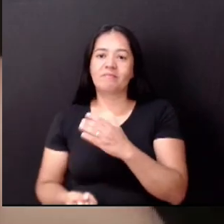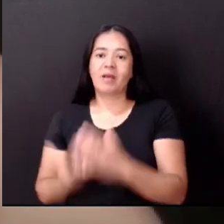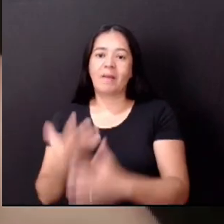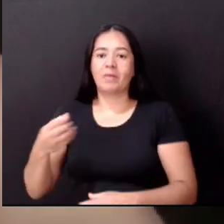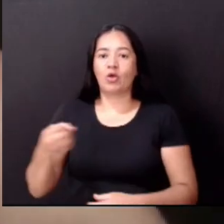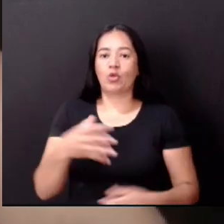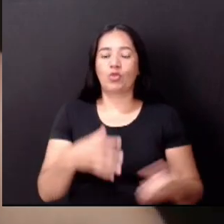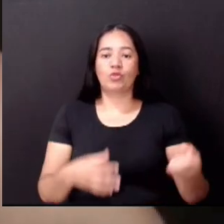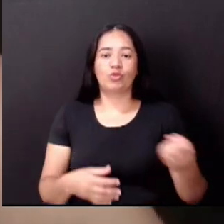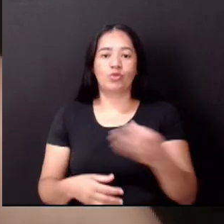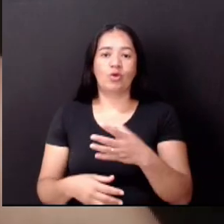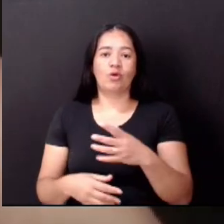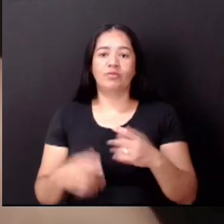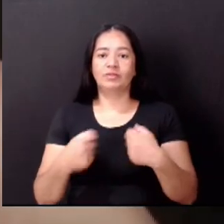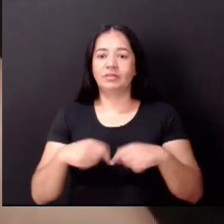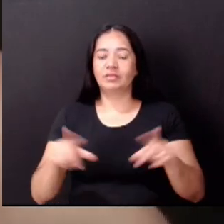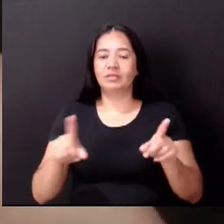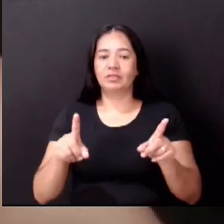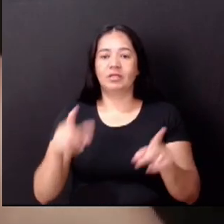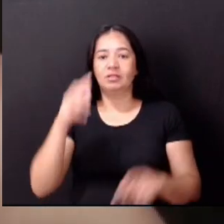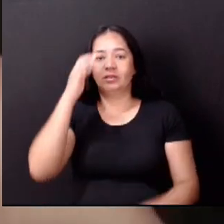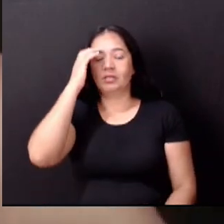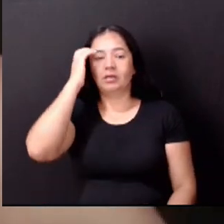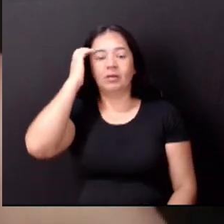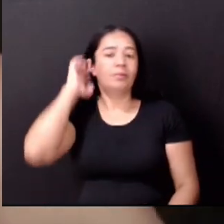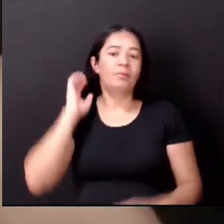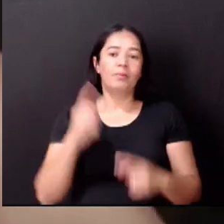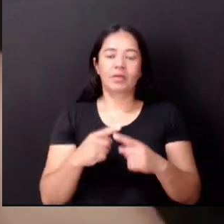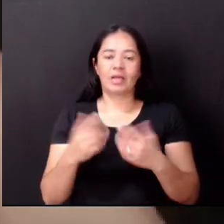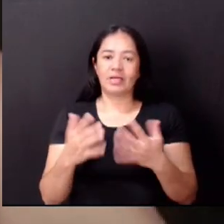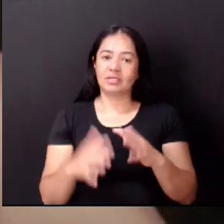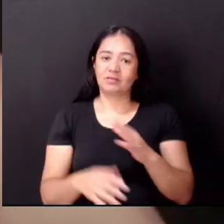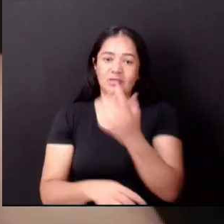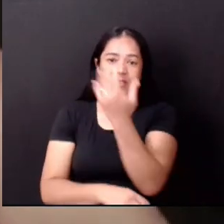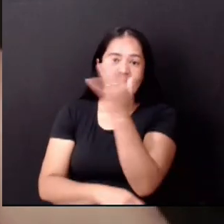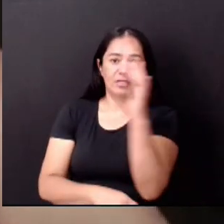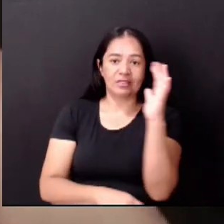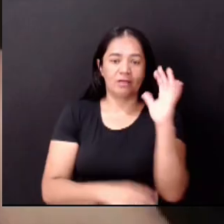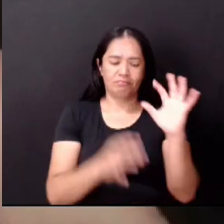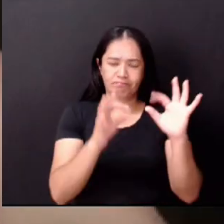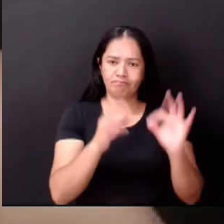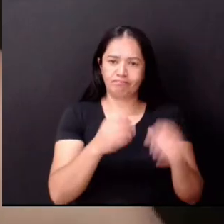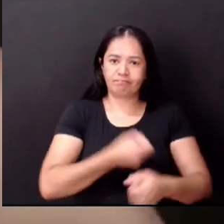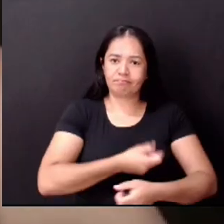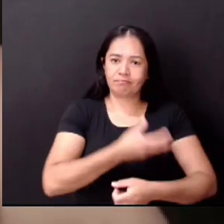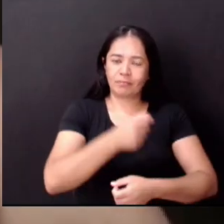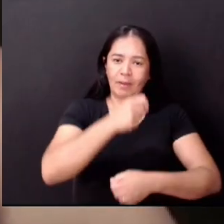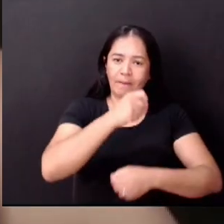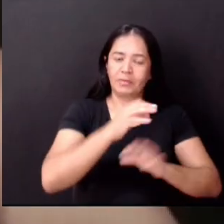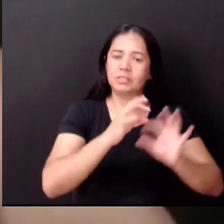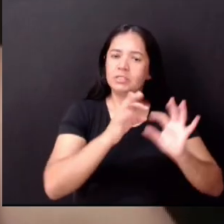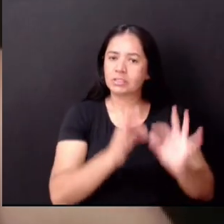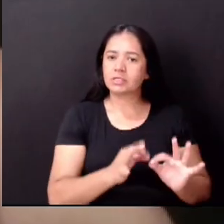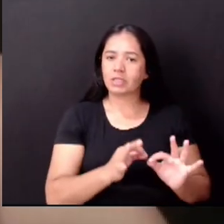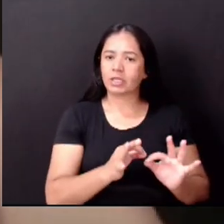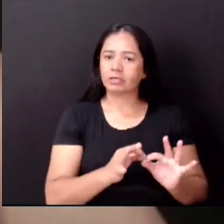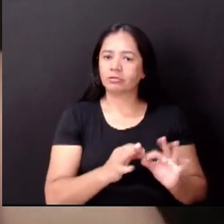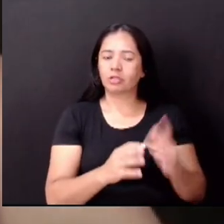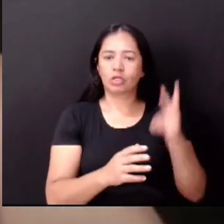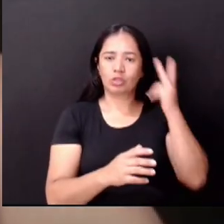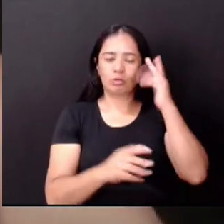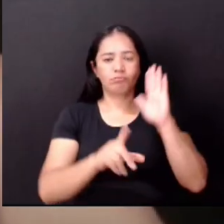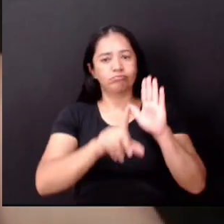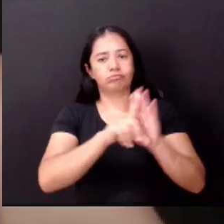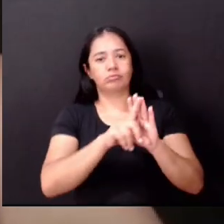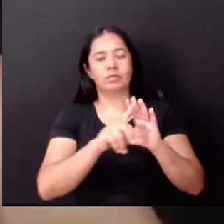que são certificadas, essas árvores são plantadas, então elas são corretamente cultivadas para serem derrubadas e